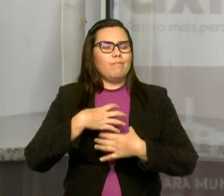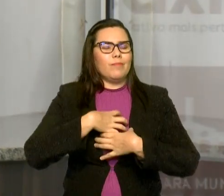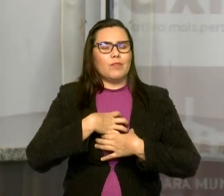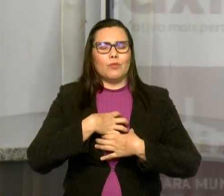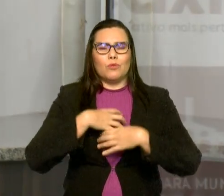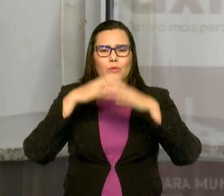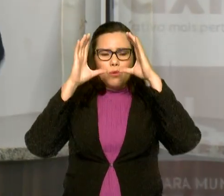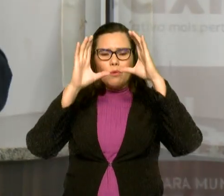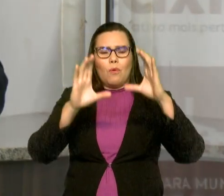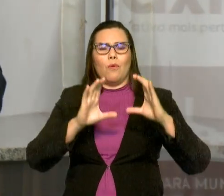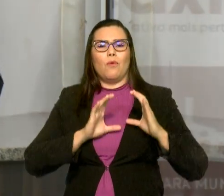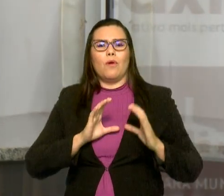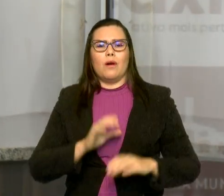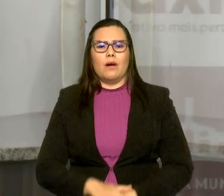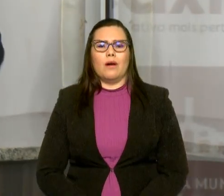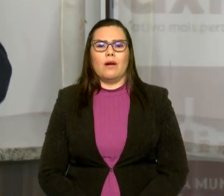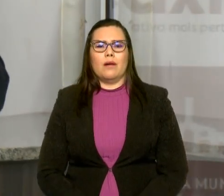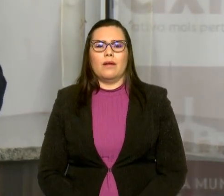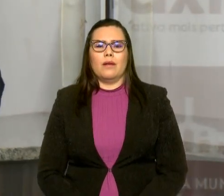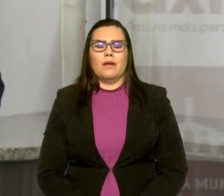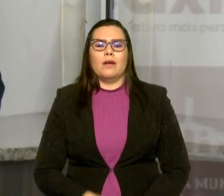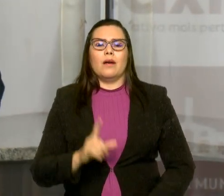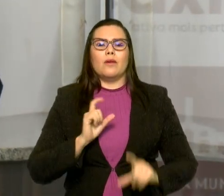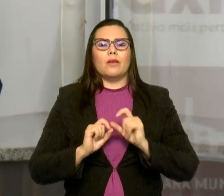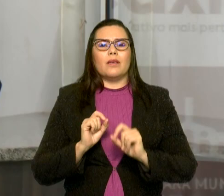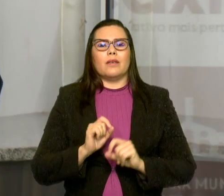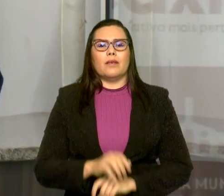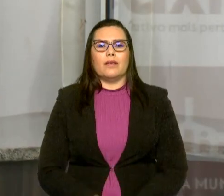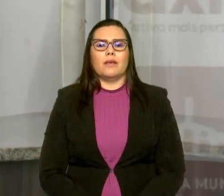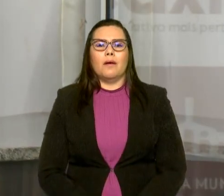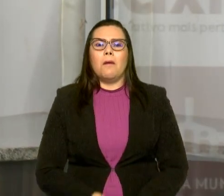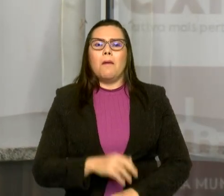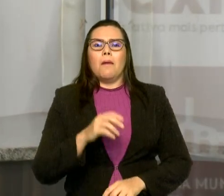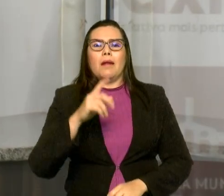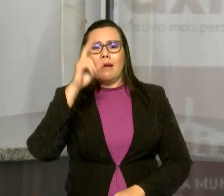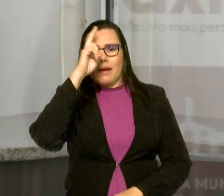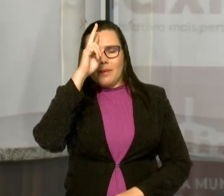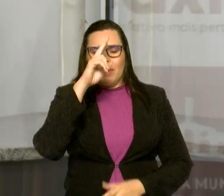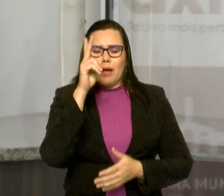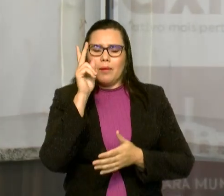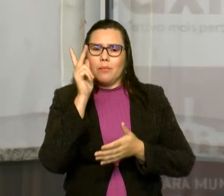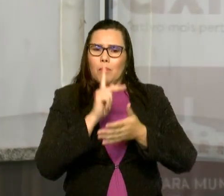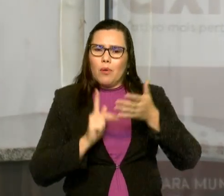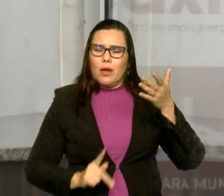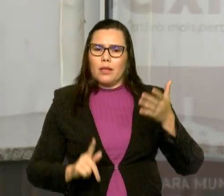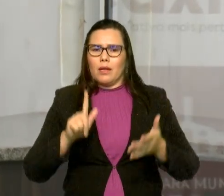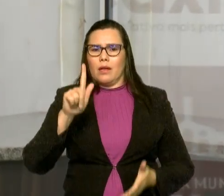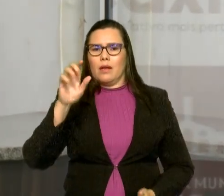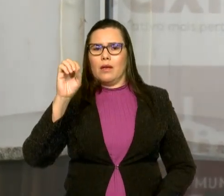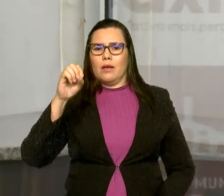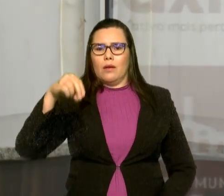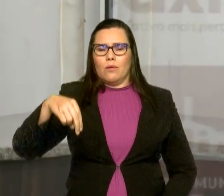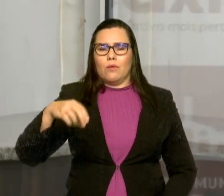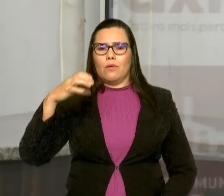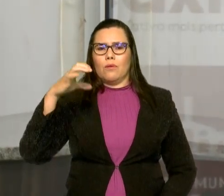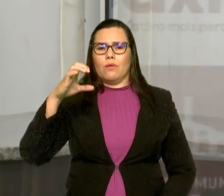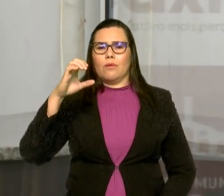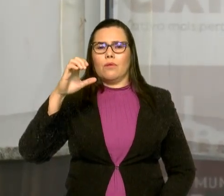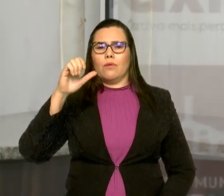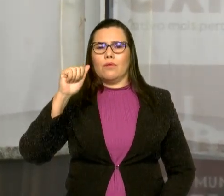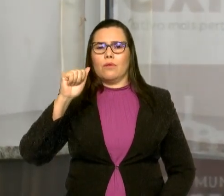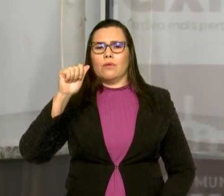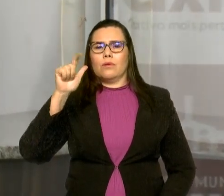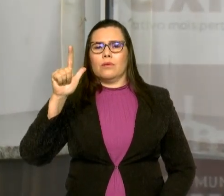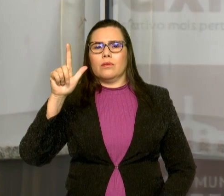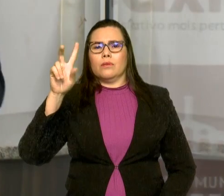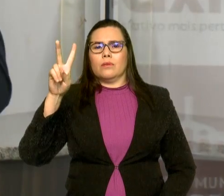aqui, a gente elevar o nome do nosso querido Gonçalves Dias. São momentos como esse que nos faz acreditar que a